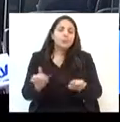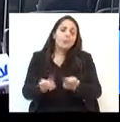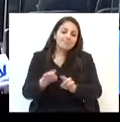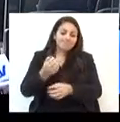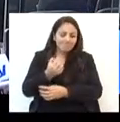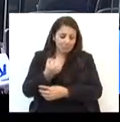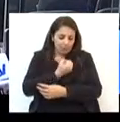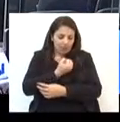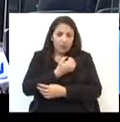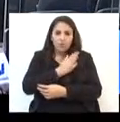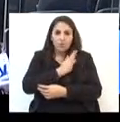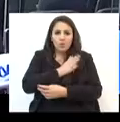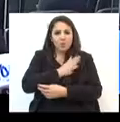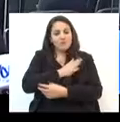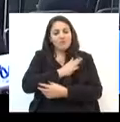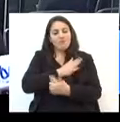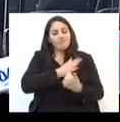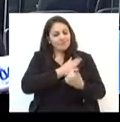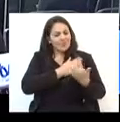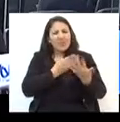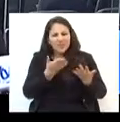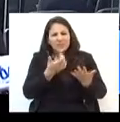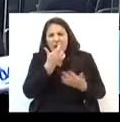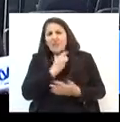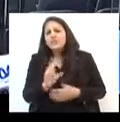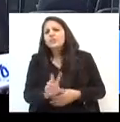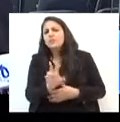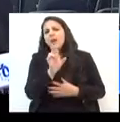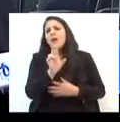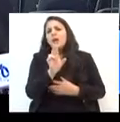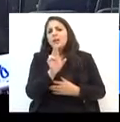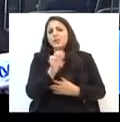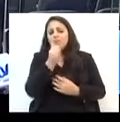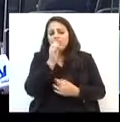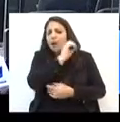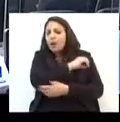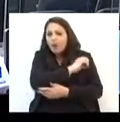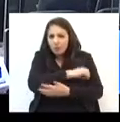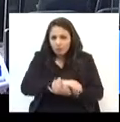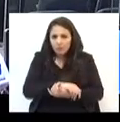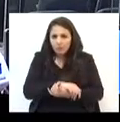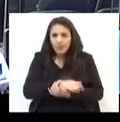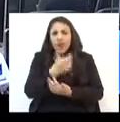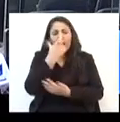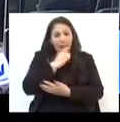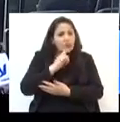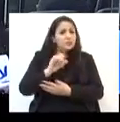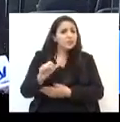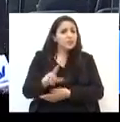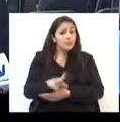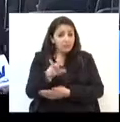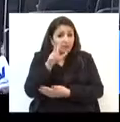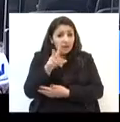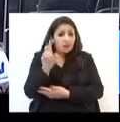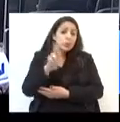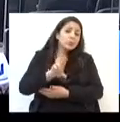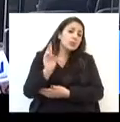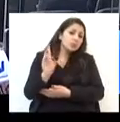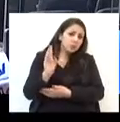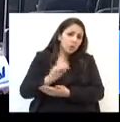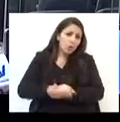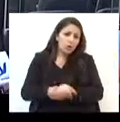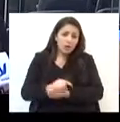que realmente não vale a pena usar álcool ao dirigir, não vale a pena ser um usuário de